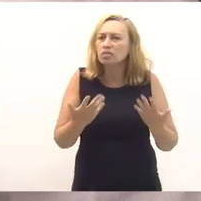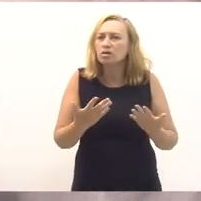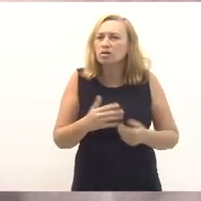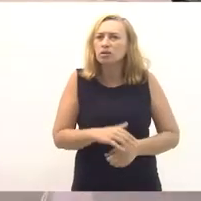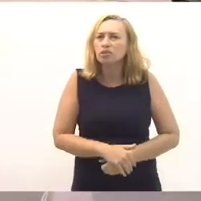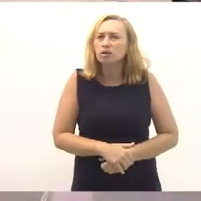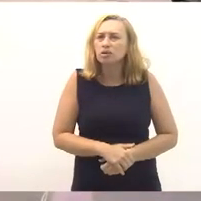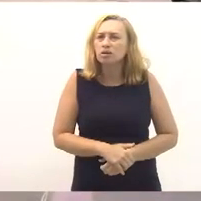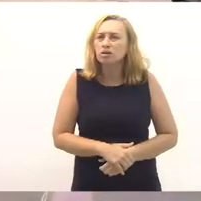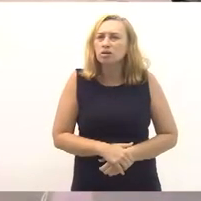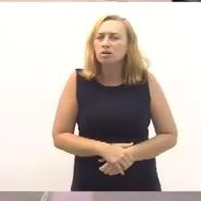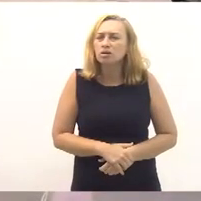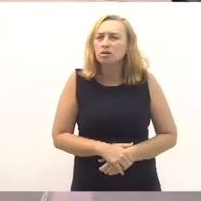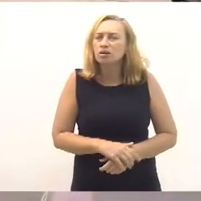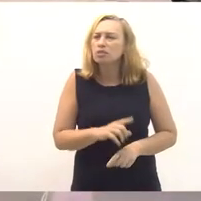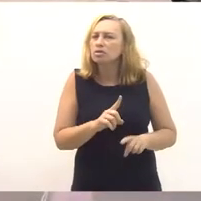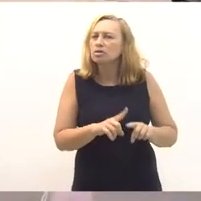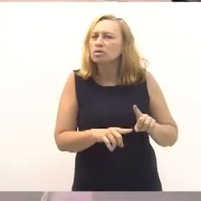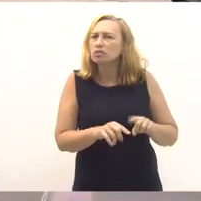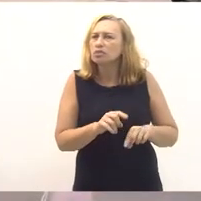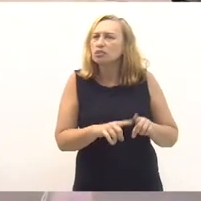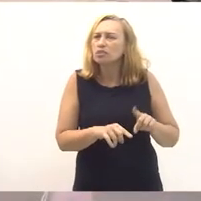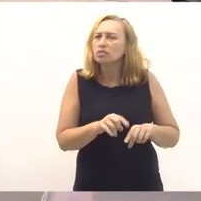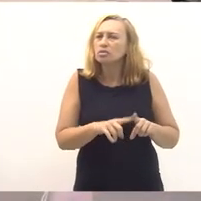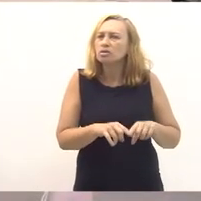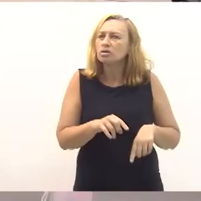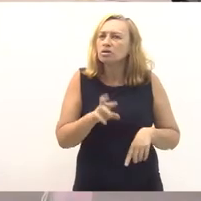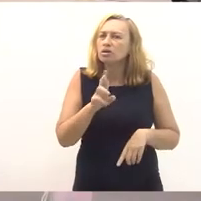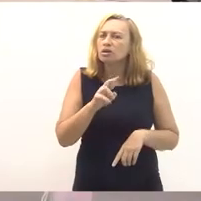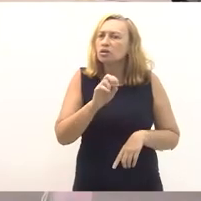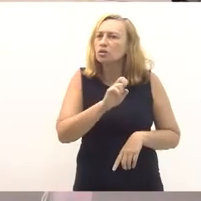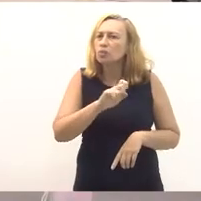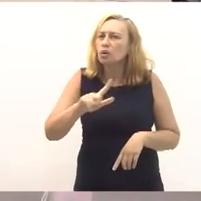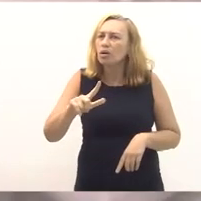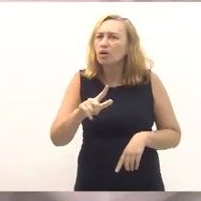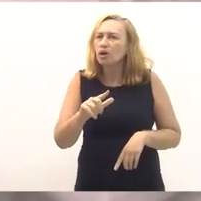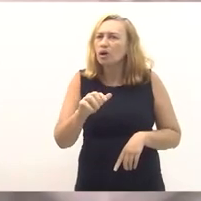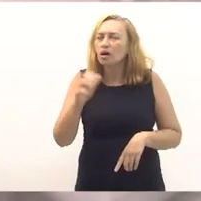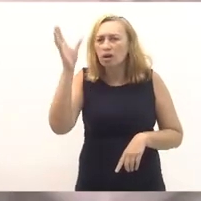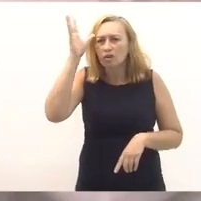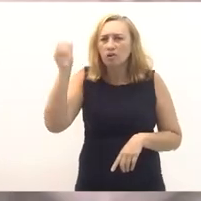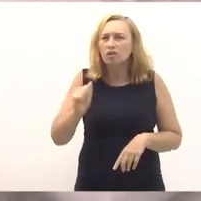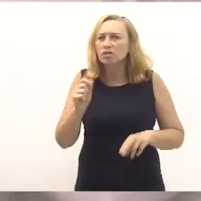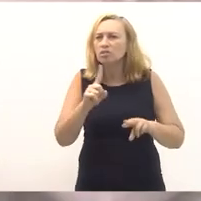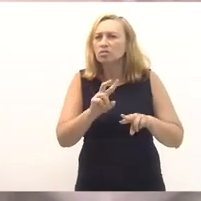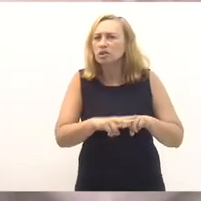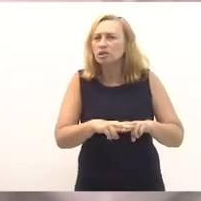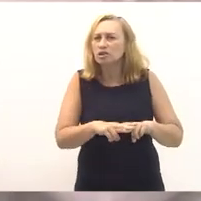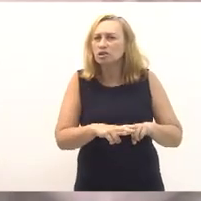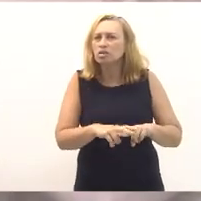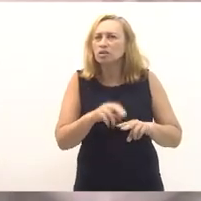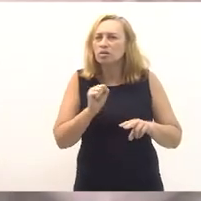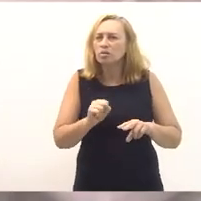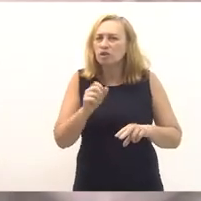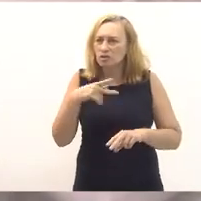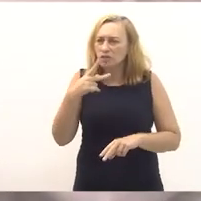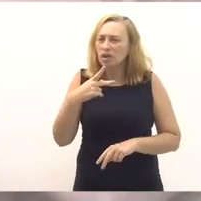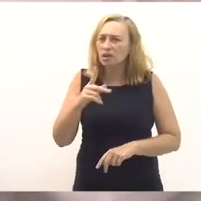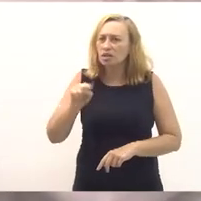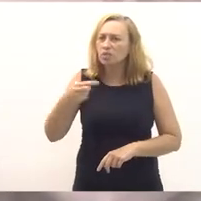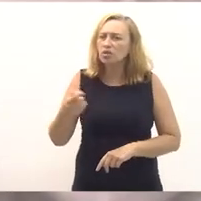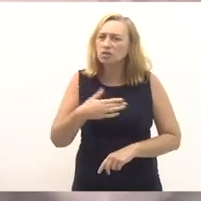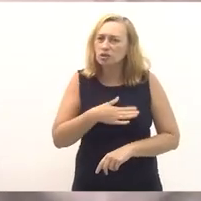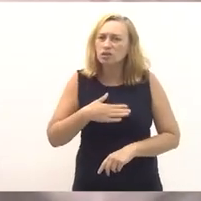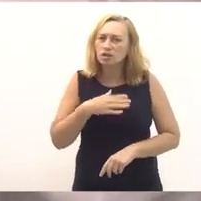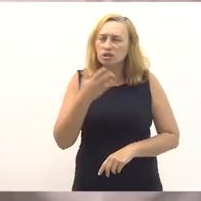só e você tá falando aquelas peças do rituais africanos que foram apreendidos só forte o dia eu passo depois eu